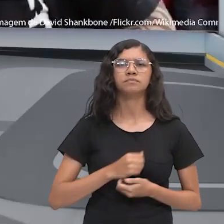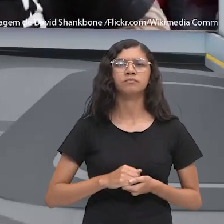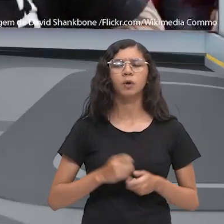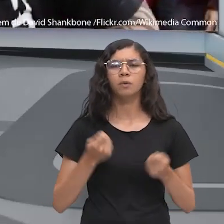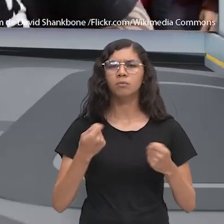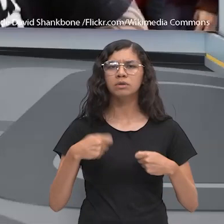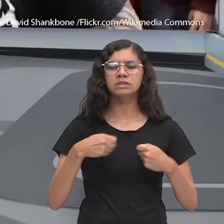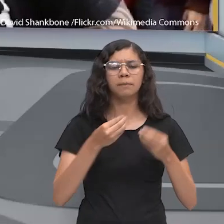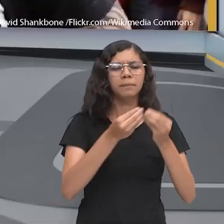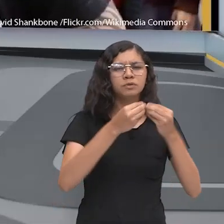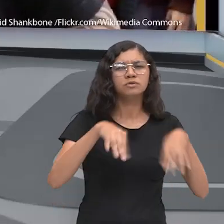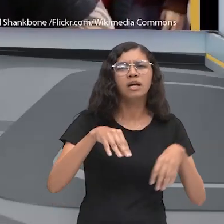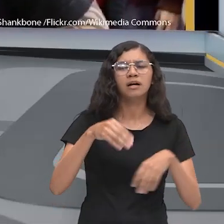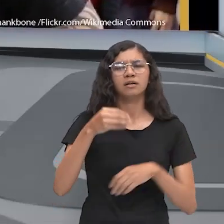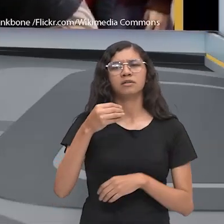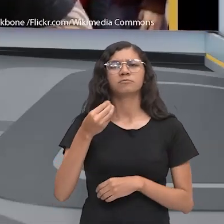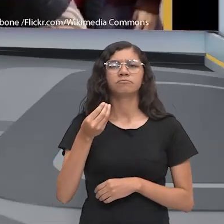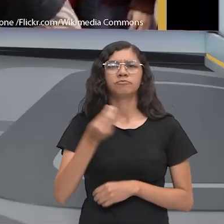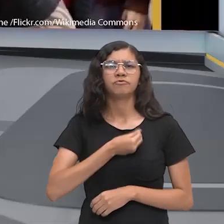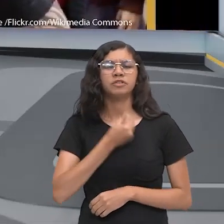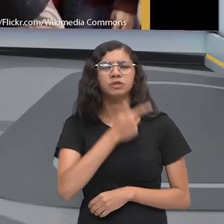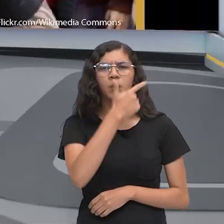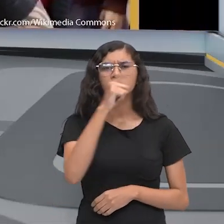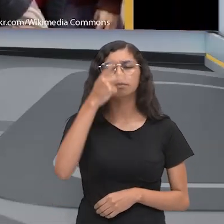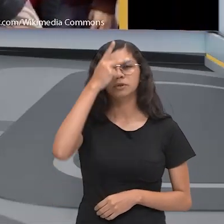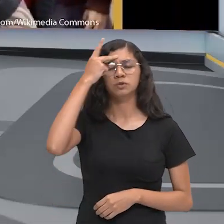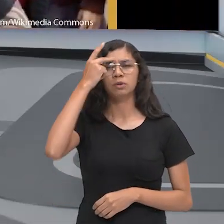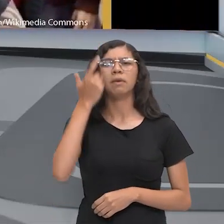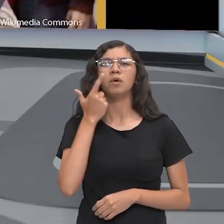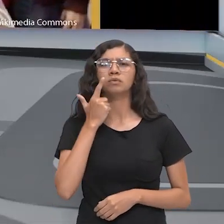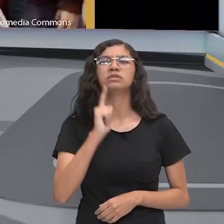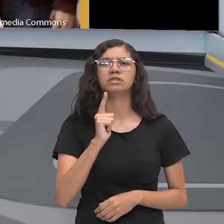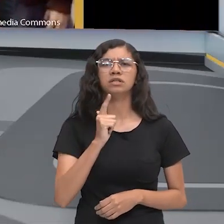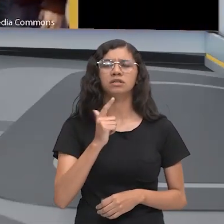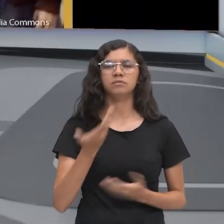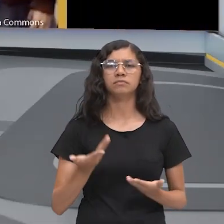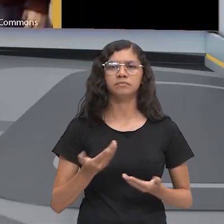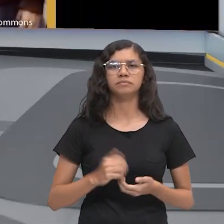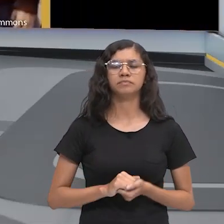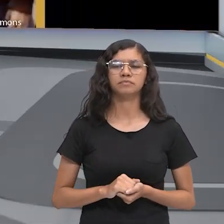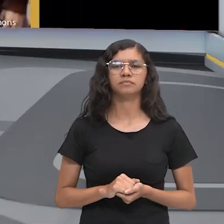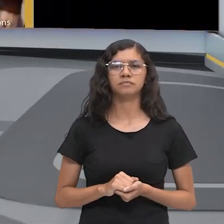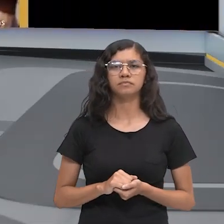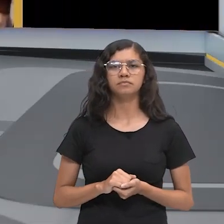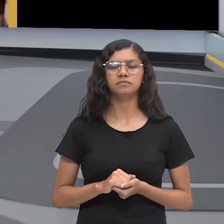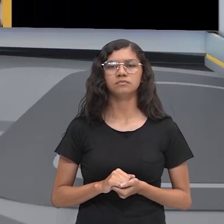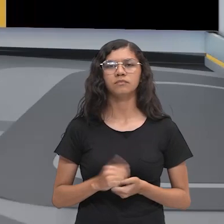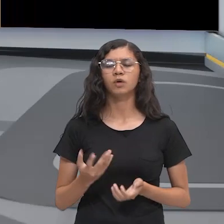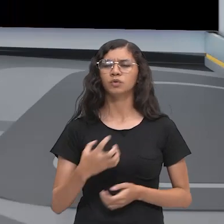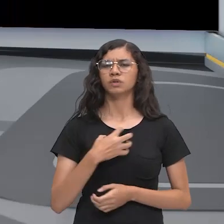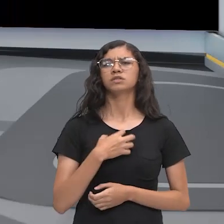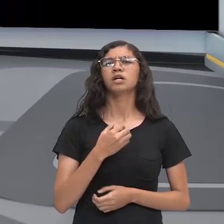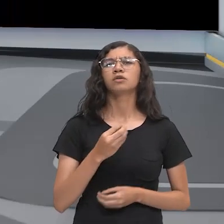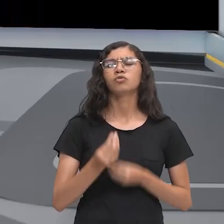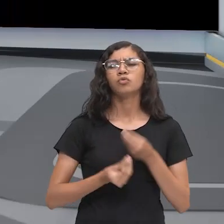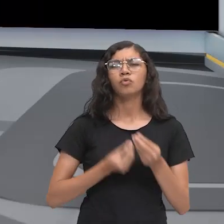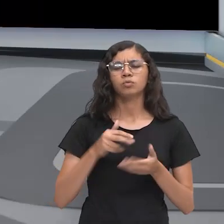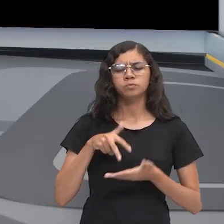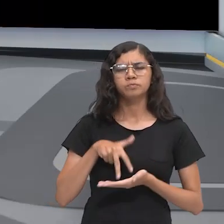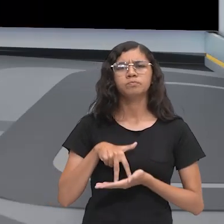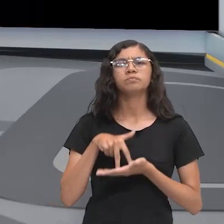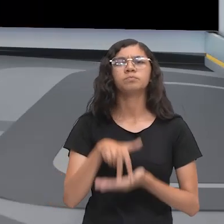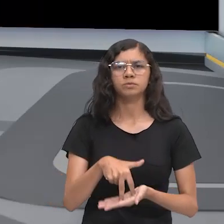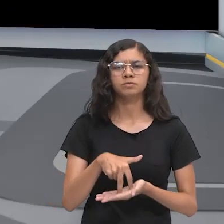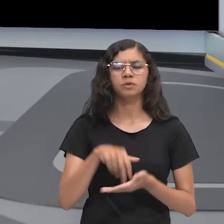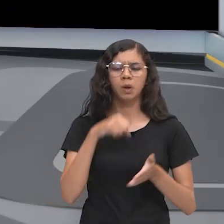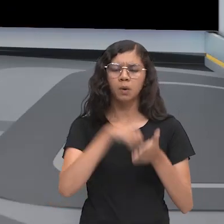ninguém para conquistar as coisas, certo? A forma como a gente se pronuncia, a forma como a gente